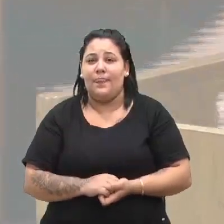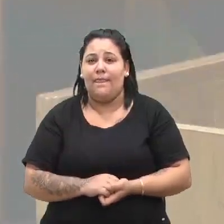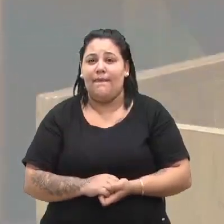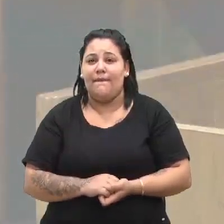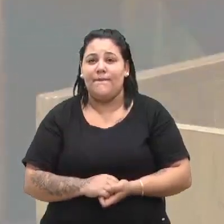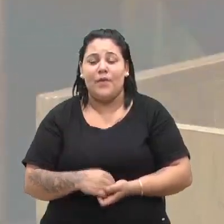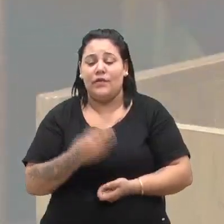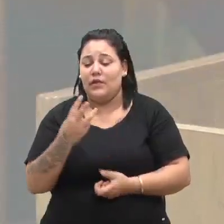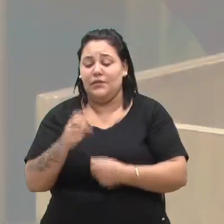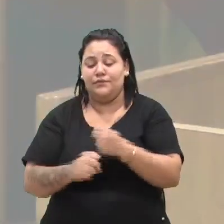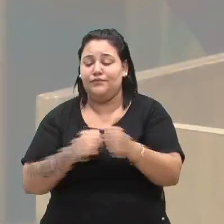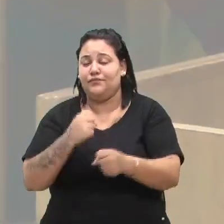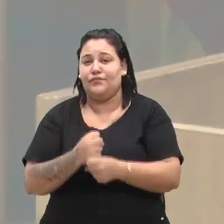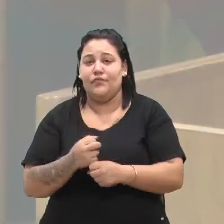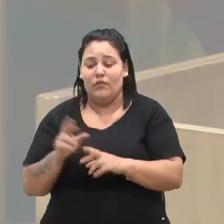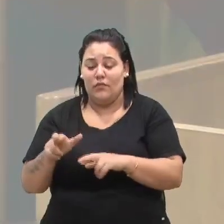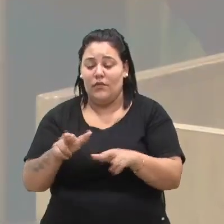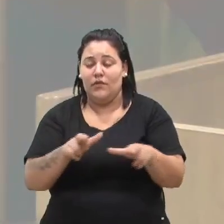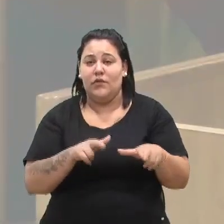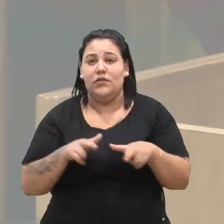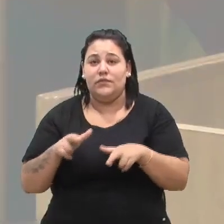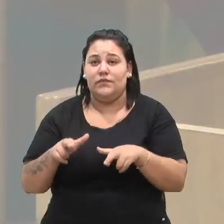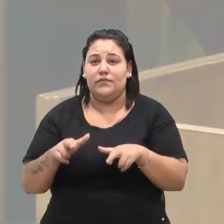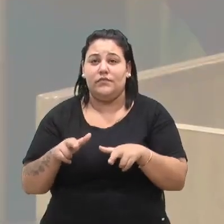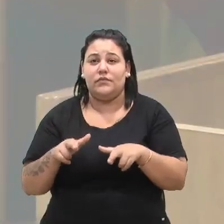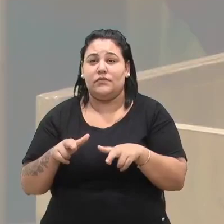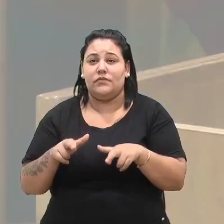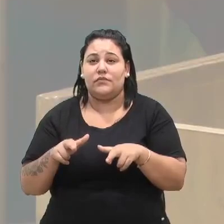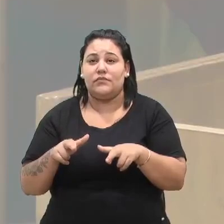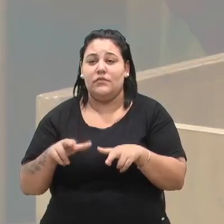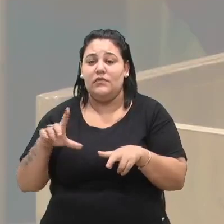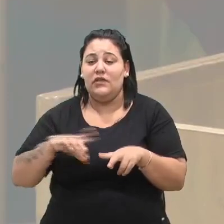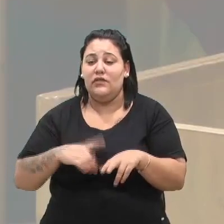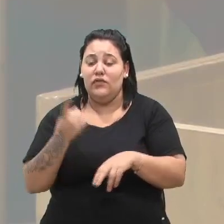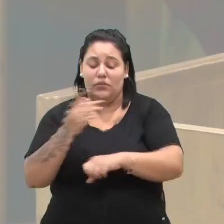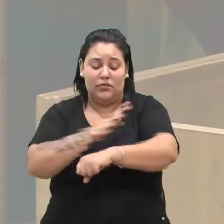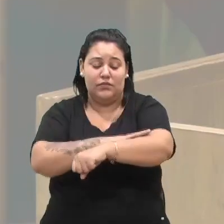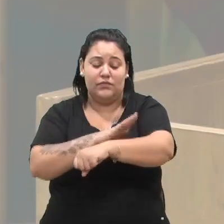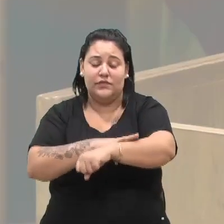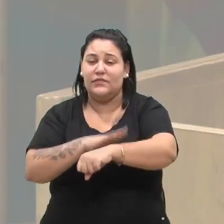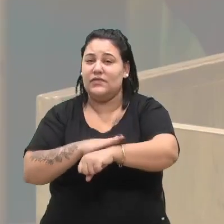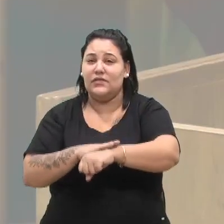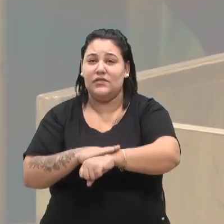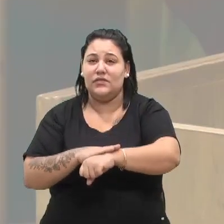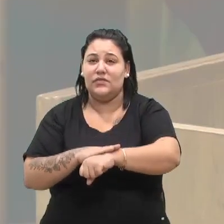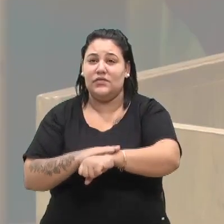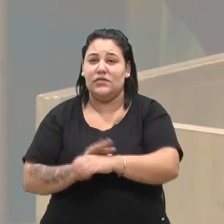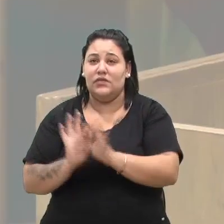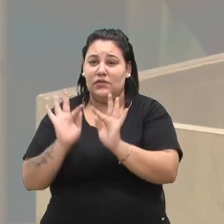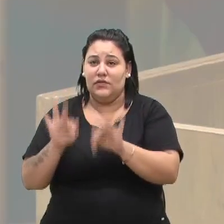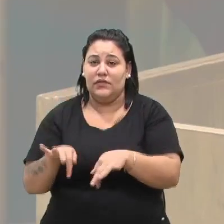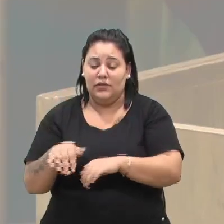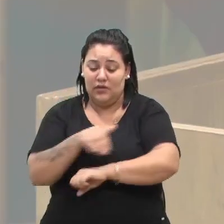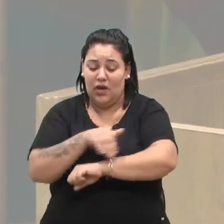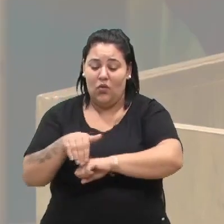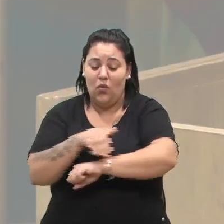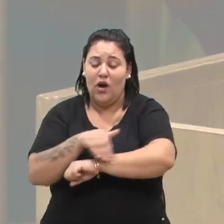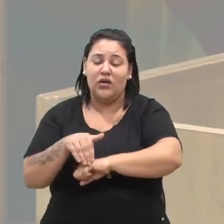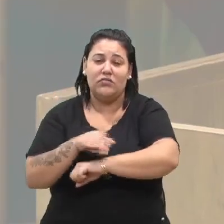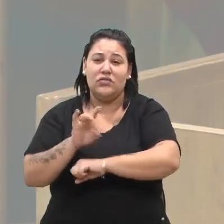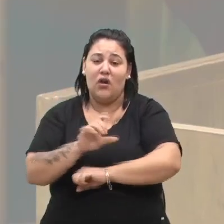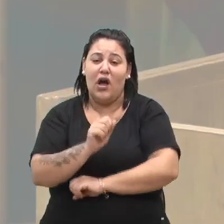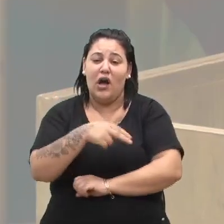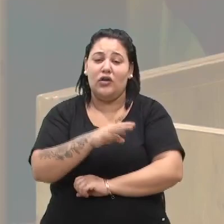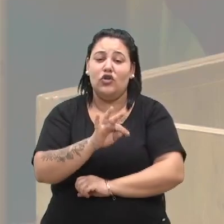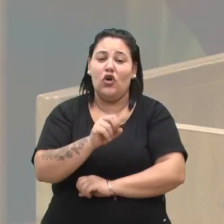3 anos, na região, vamos supor, sul, teve uma pavimentação que foi um finalzinho da Antônio Rigoto, que foi